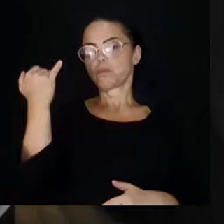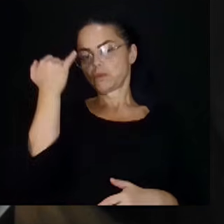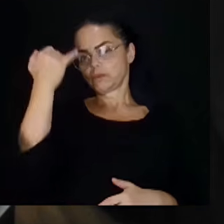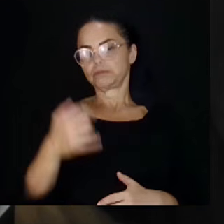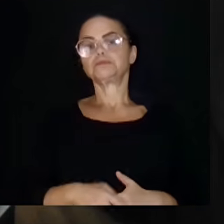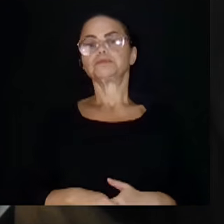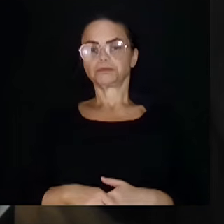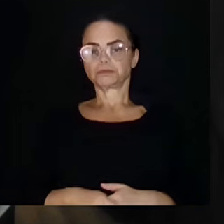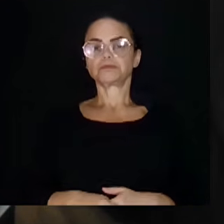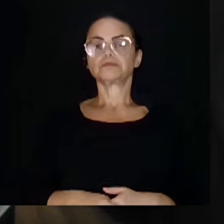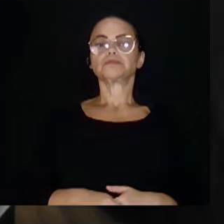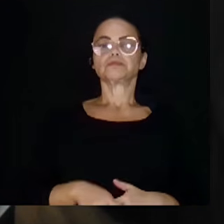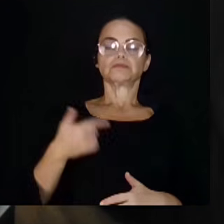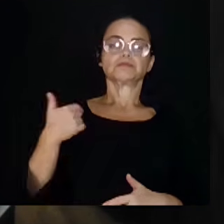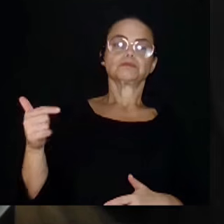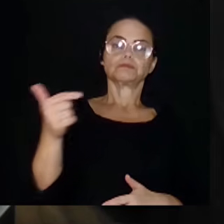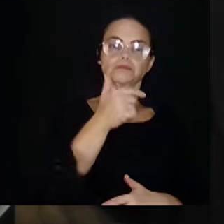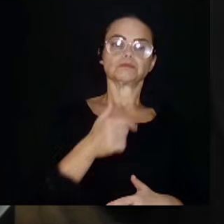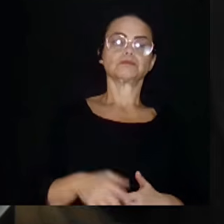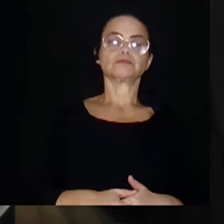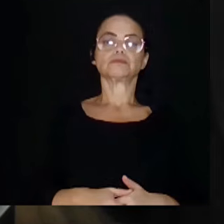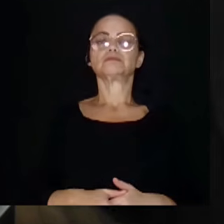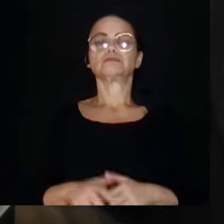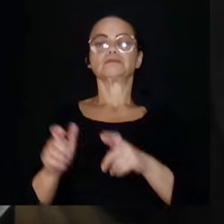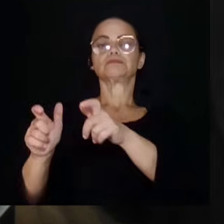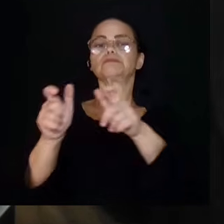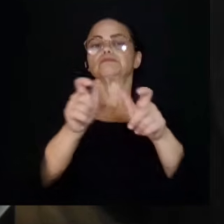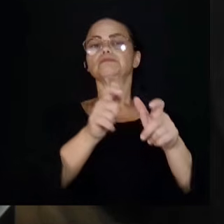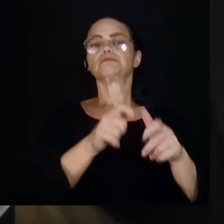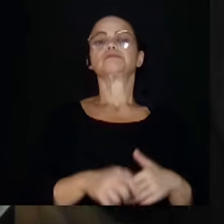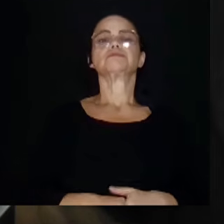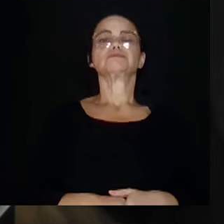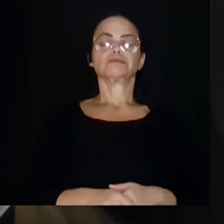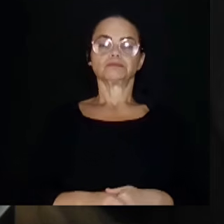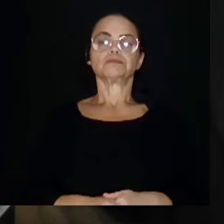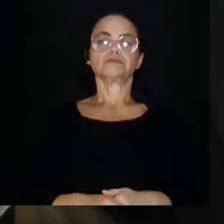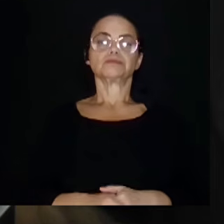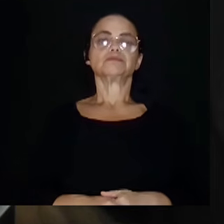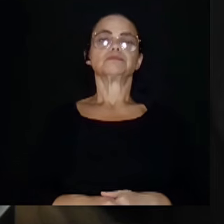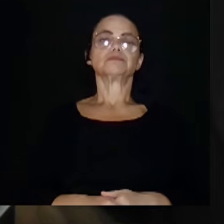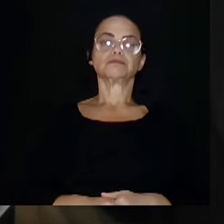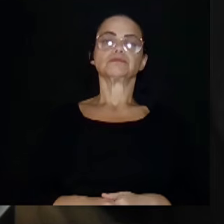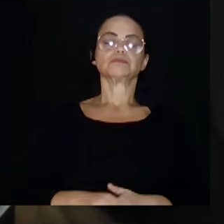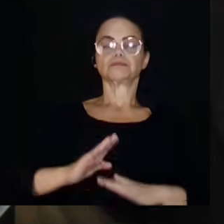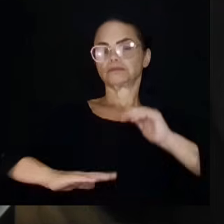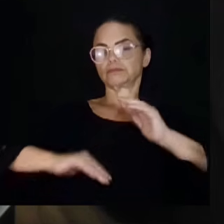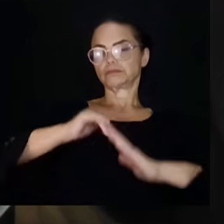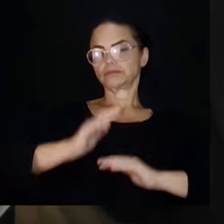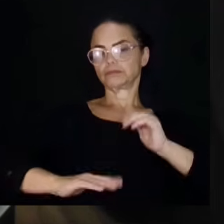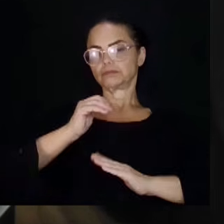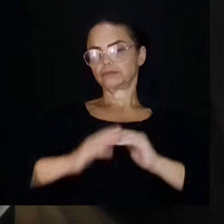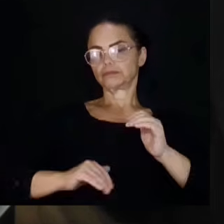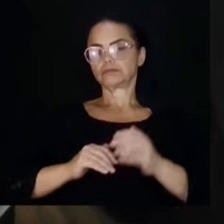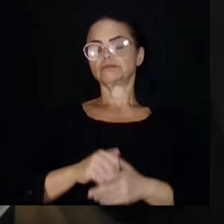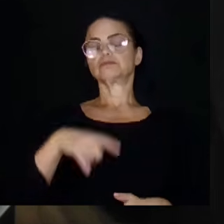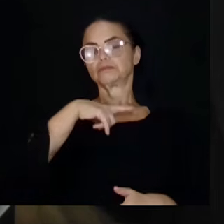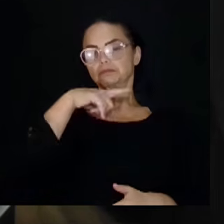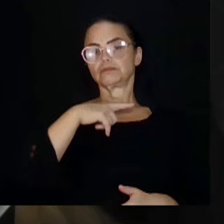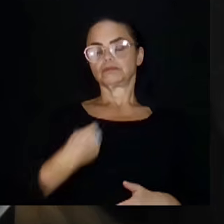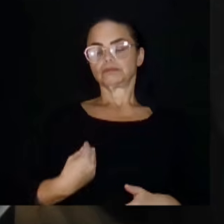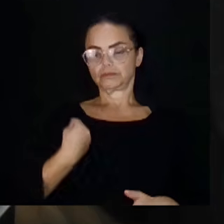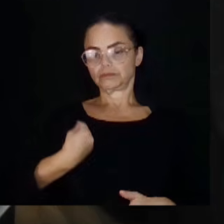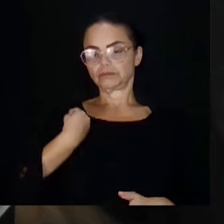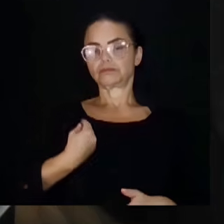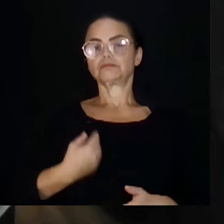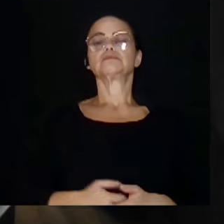praticamente não existe em outros lugares, né? Então, são profissionais que devem estar presentes ali no SUS.